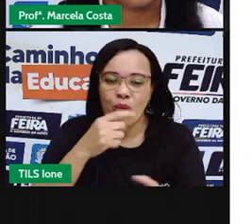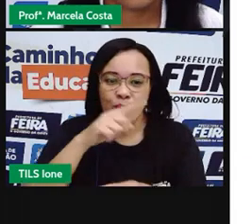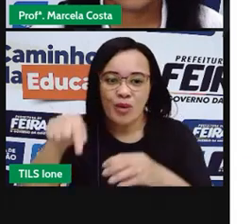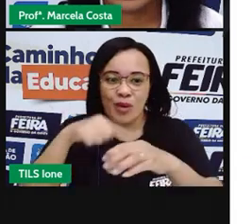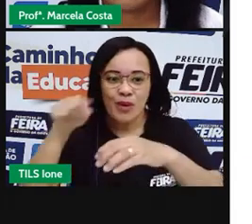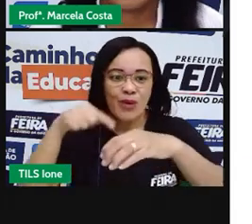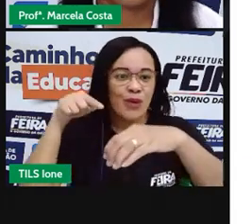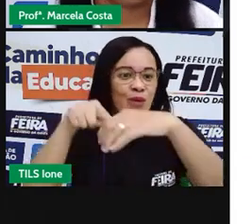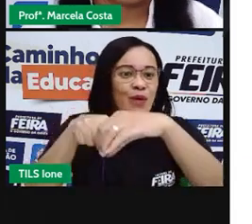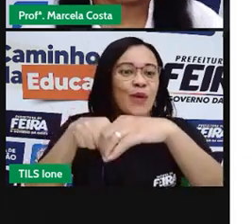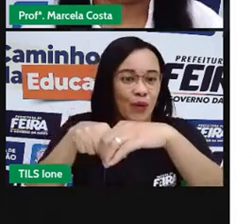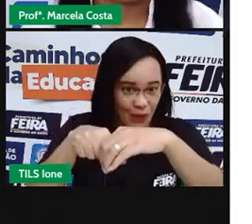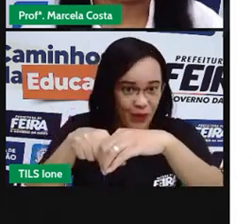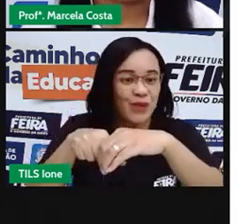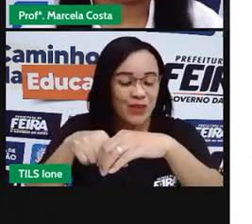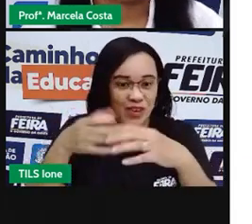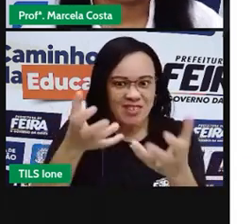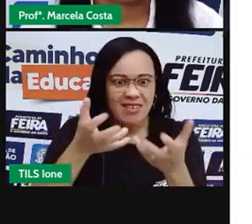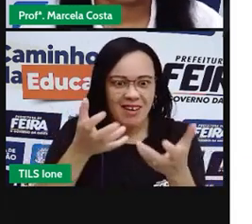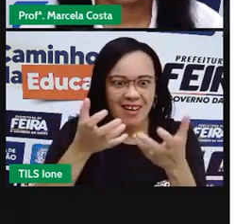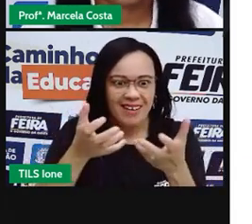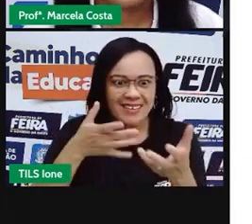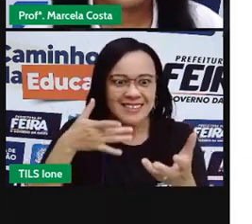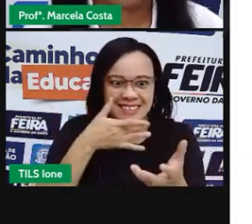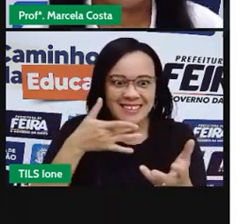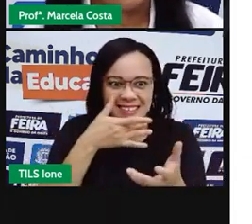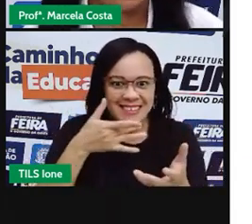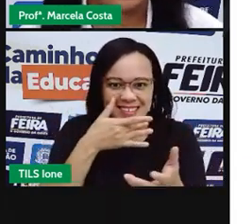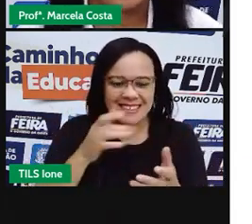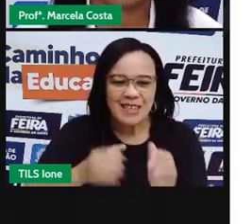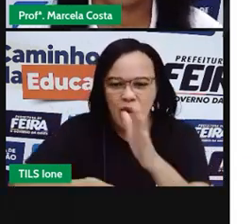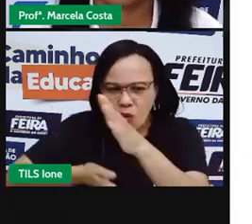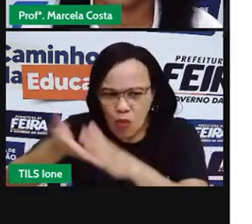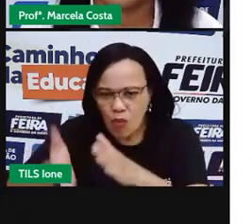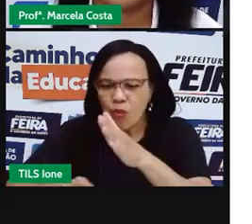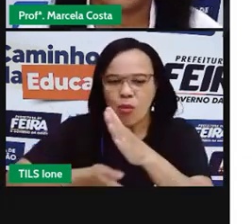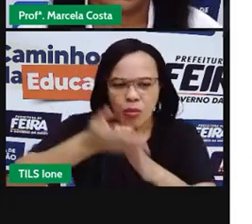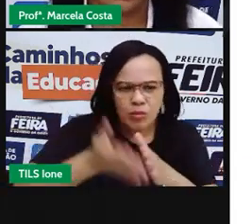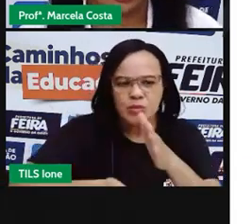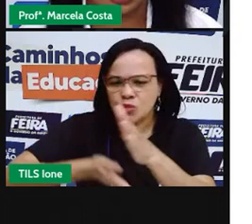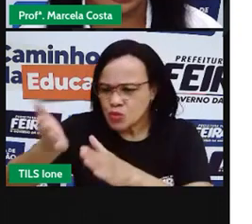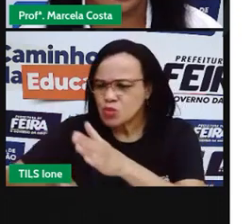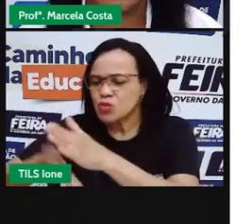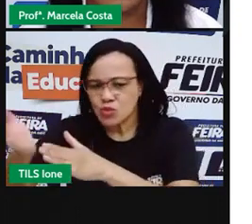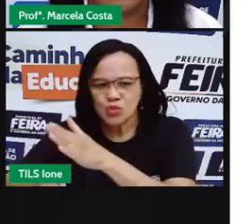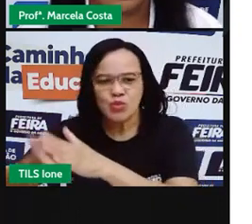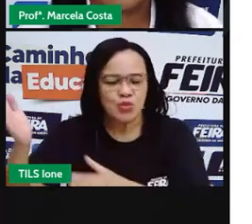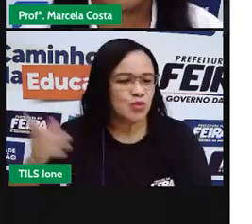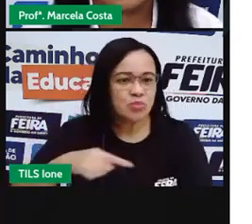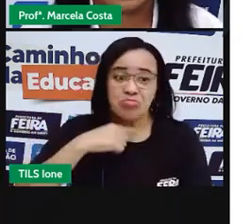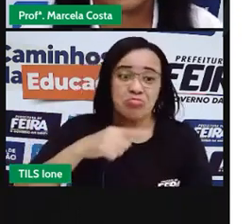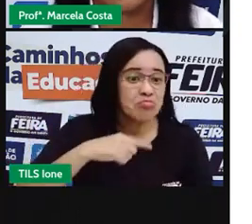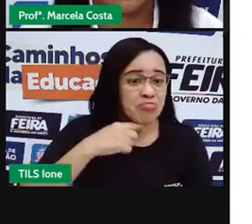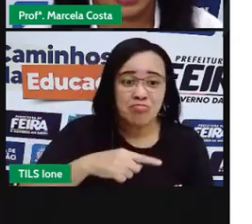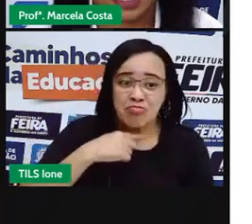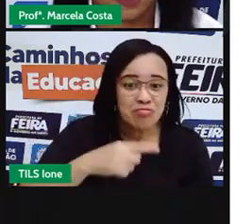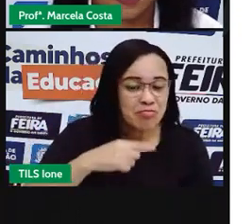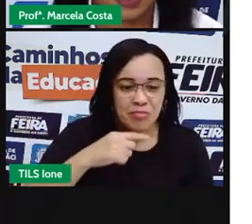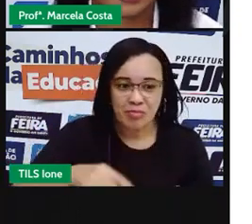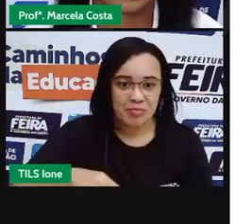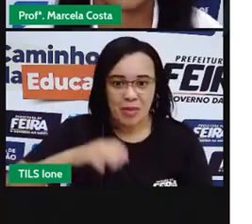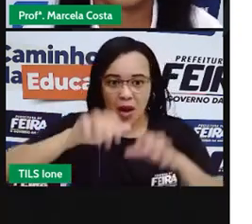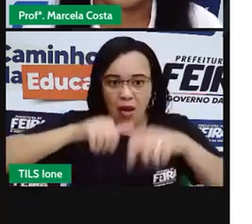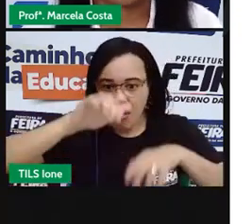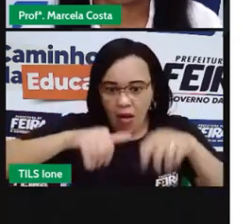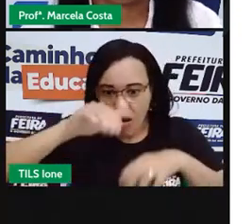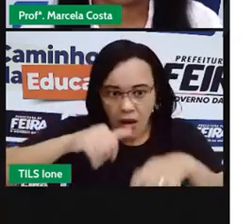estava doida para comer aquele tatu. E ele fugia de todo jeito, fazendo buraco